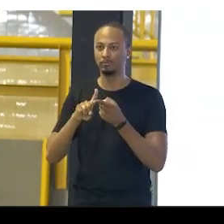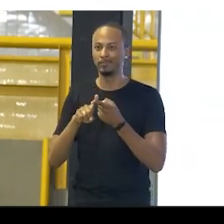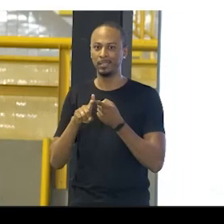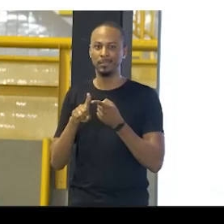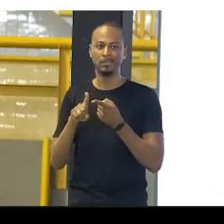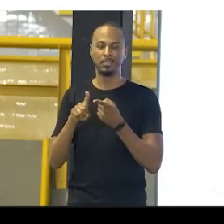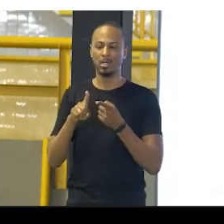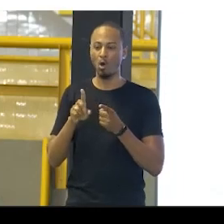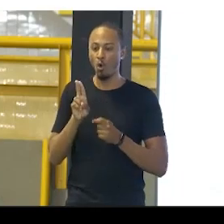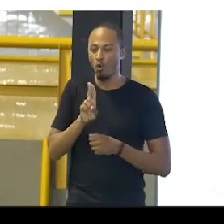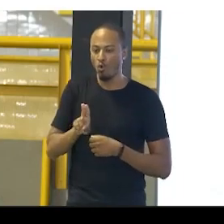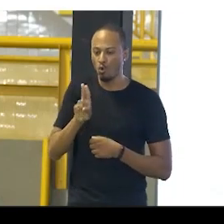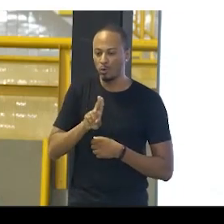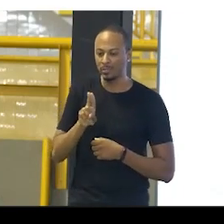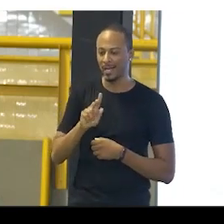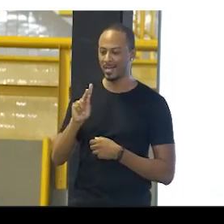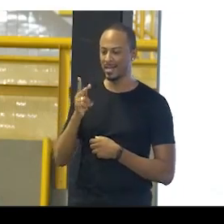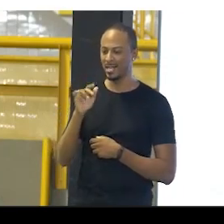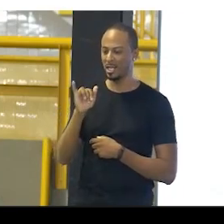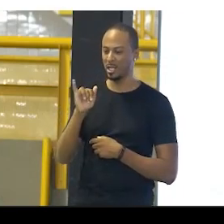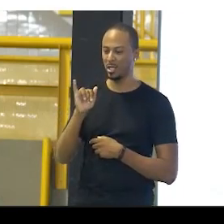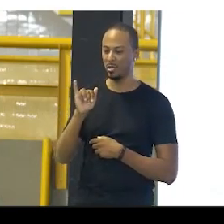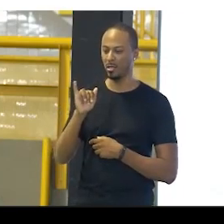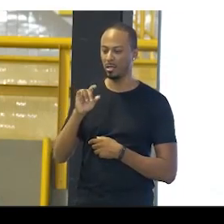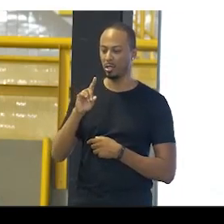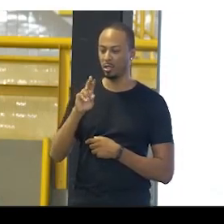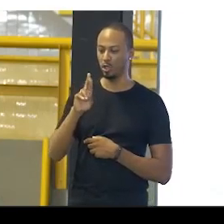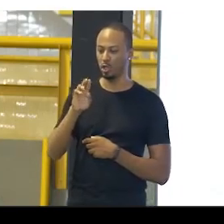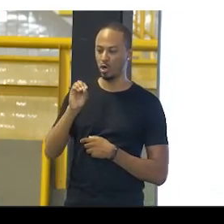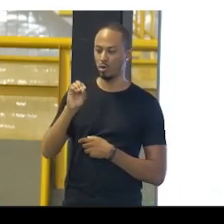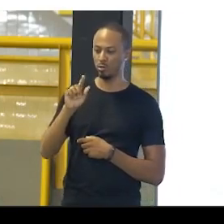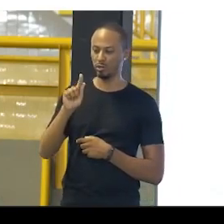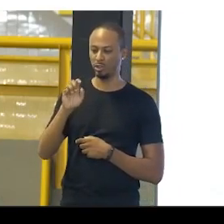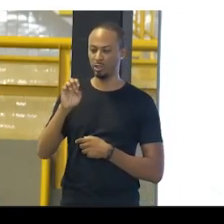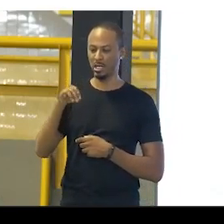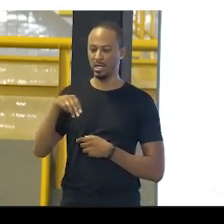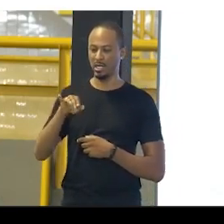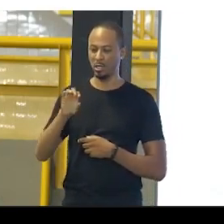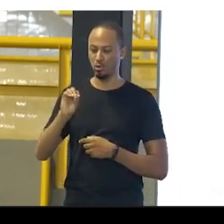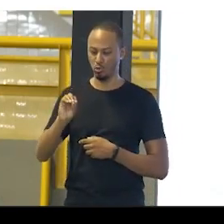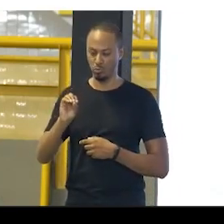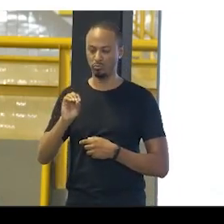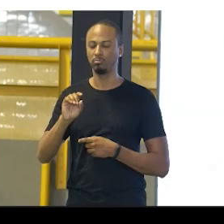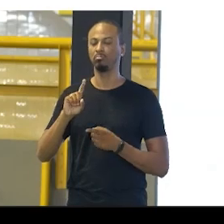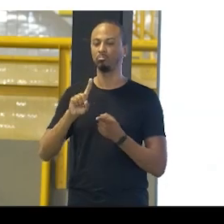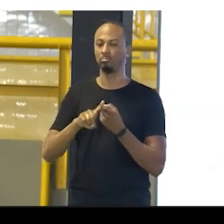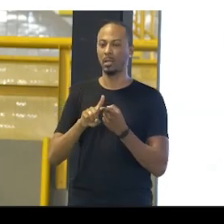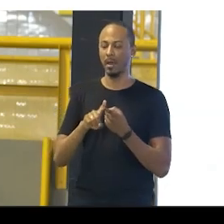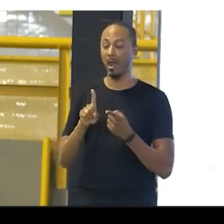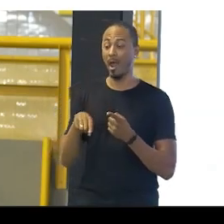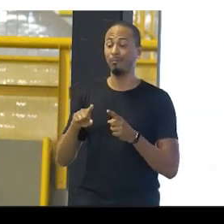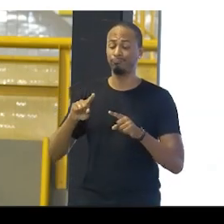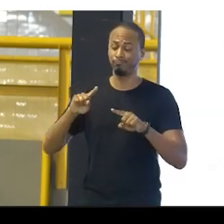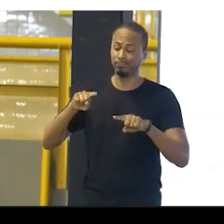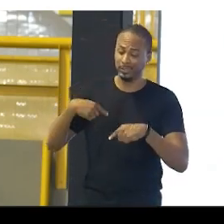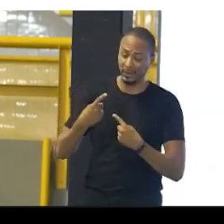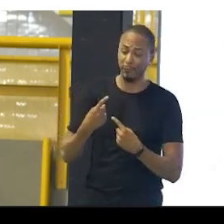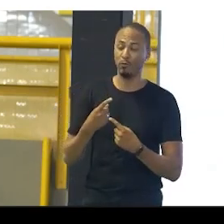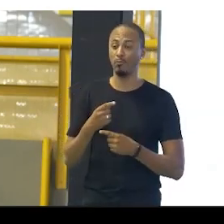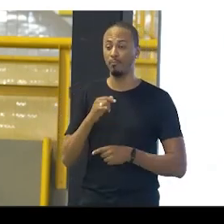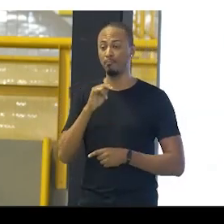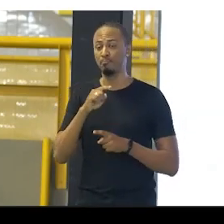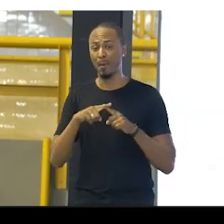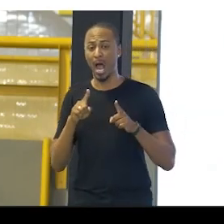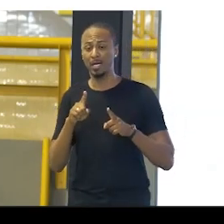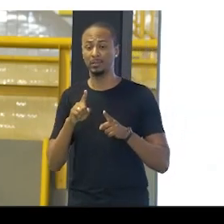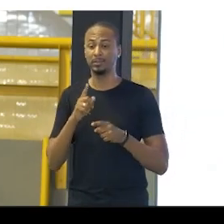ser sensacional porque a energia é limpa. Tá? Mas isso vai passar por um desafio e isso quem parte na frente, o Ceará é um